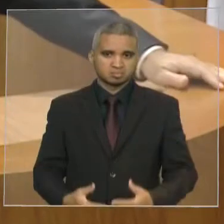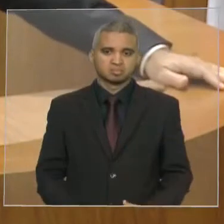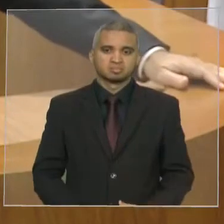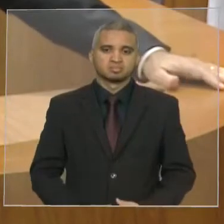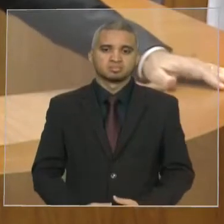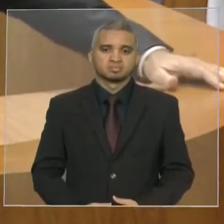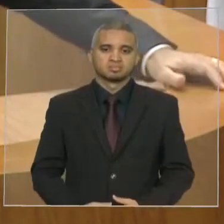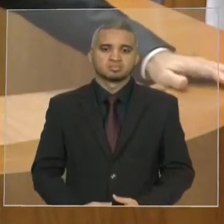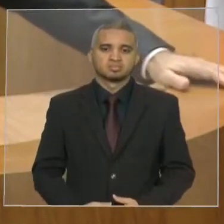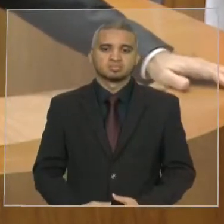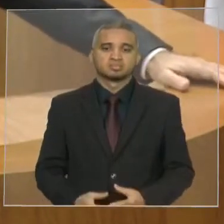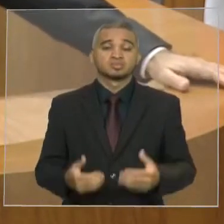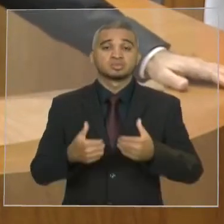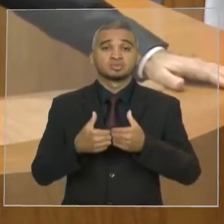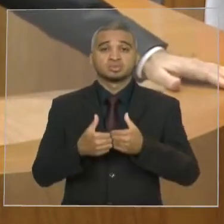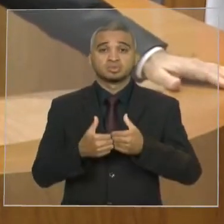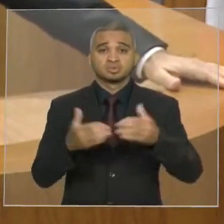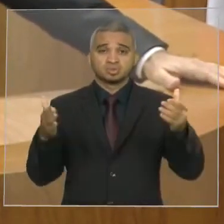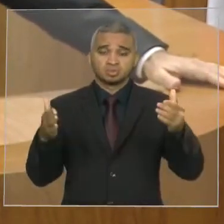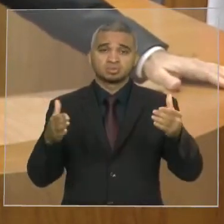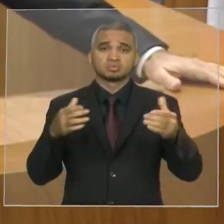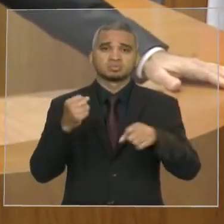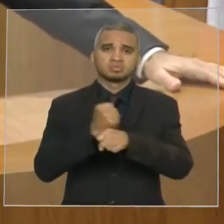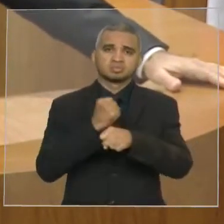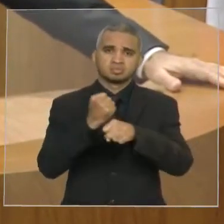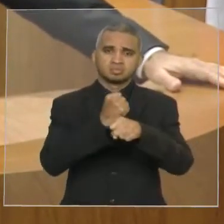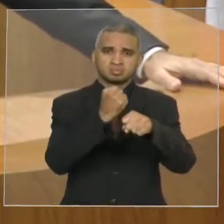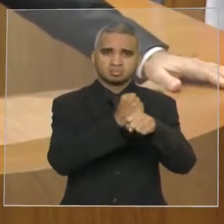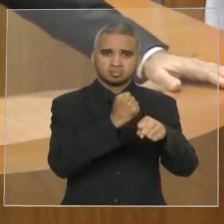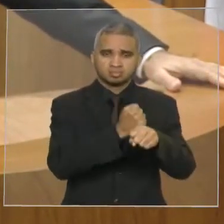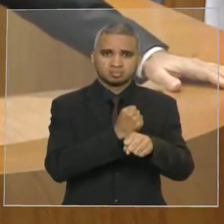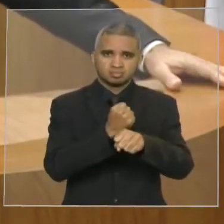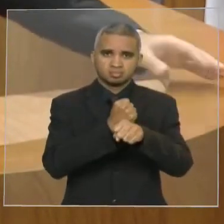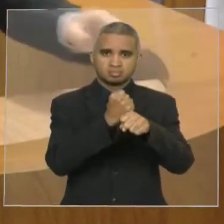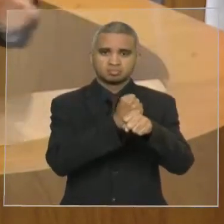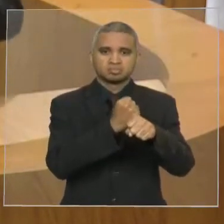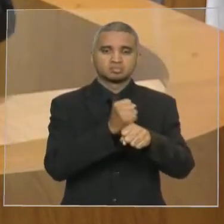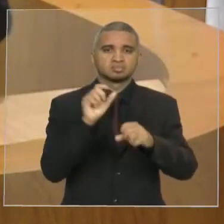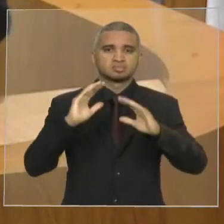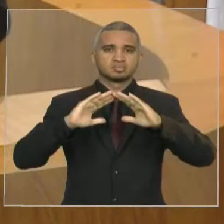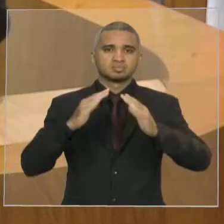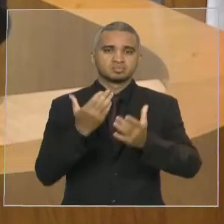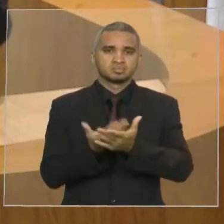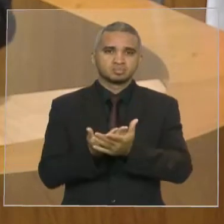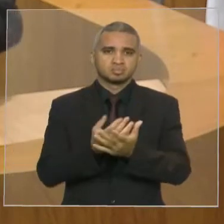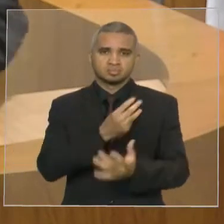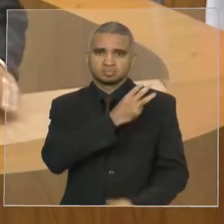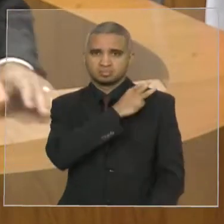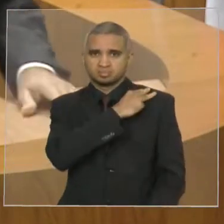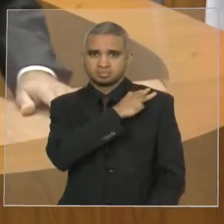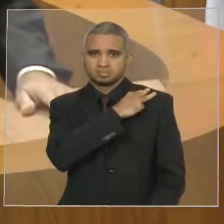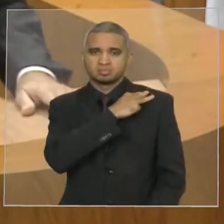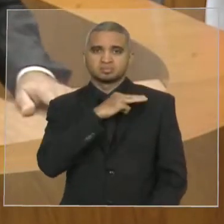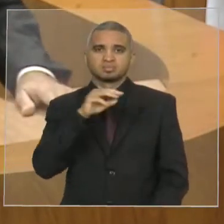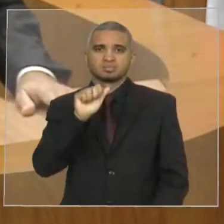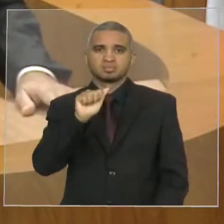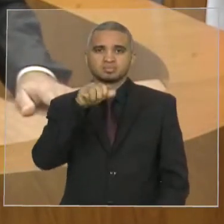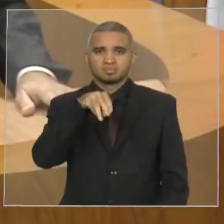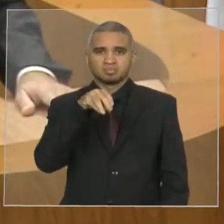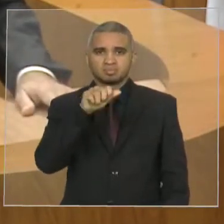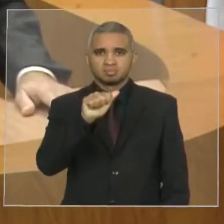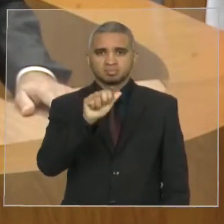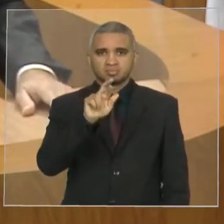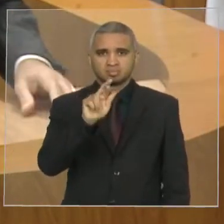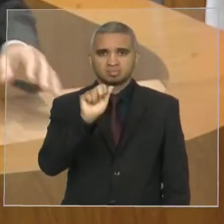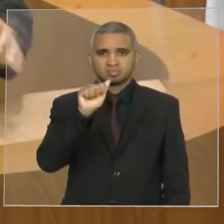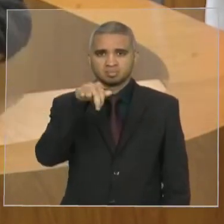a inauguração de uma ampliação e reforma da Escola de Ensino Médio ali de Amarante do Maranhão,